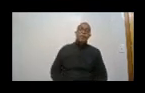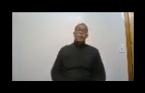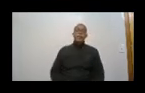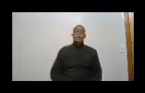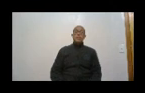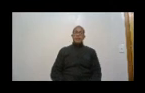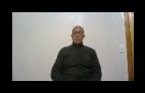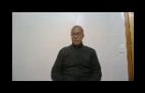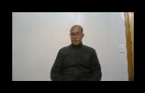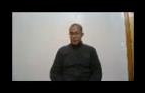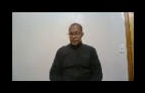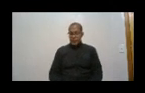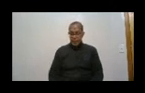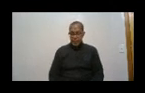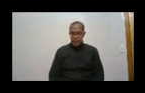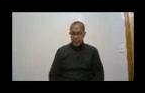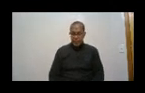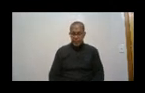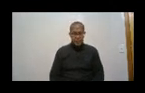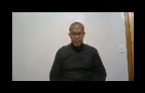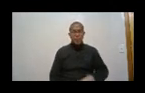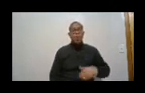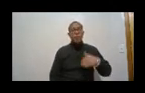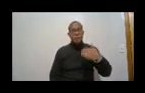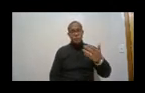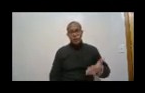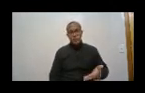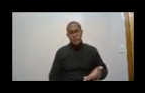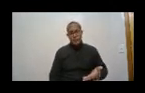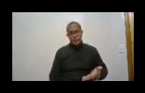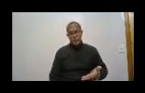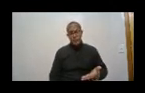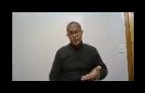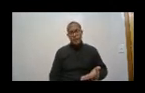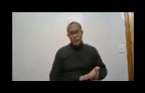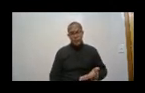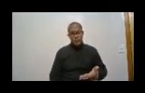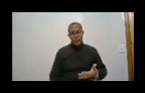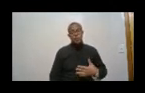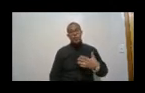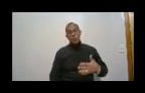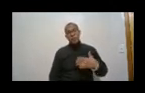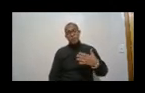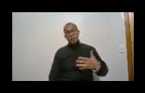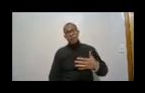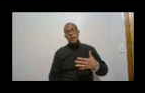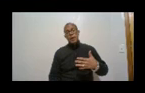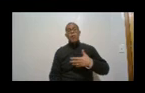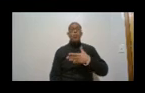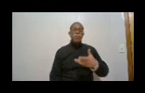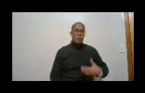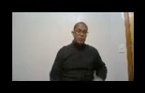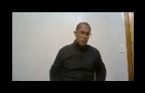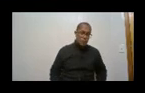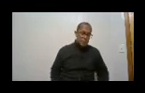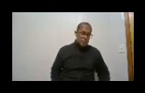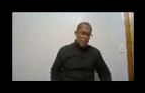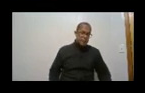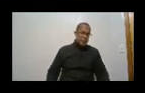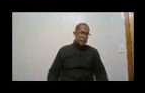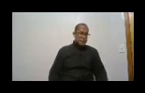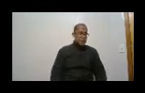fazer broncodilatação. Existem outras formas de fazer efeito. Eu estou discutindo algumas com